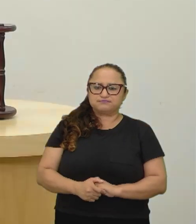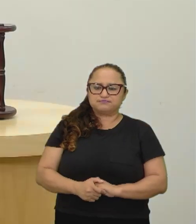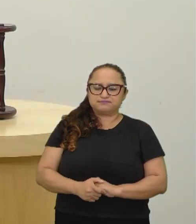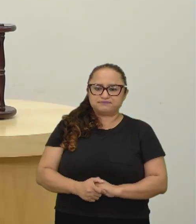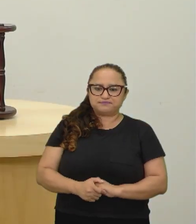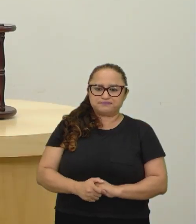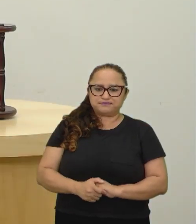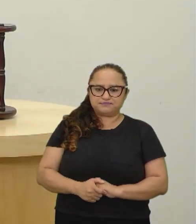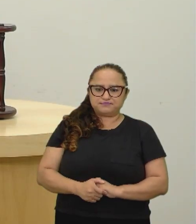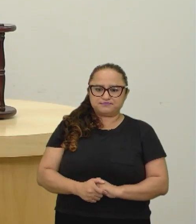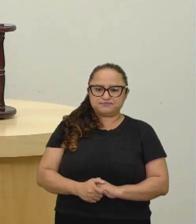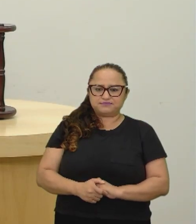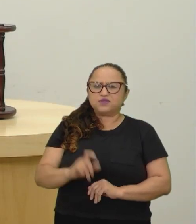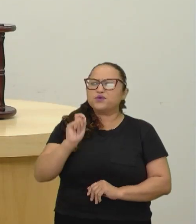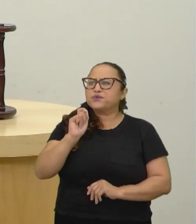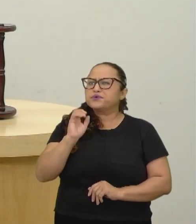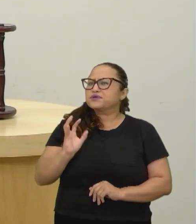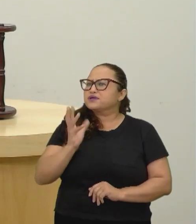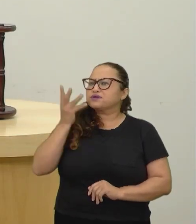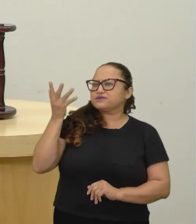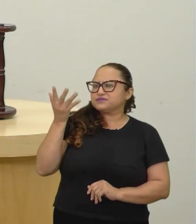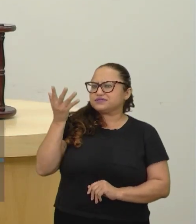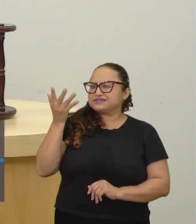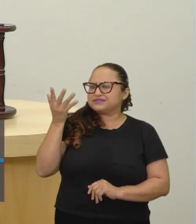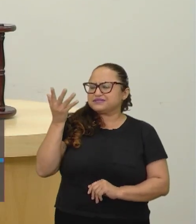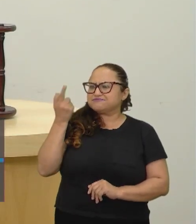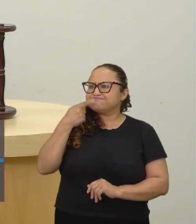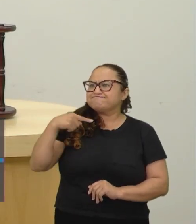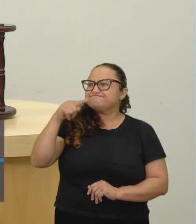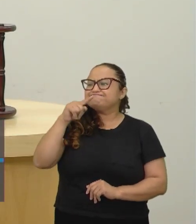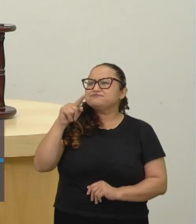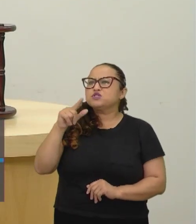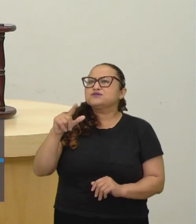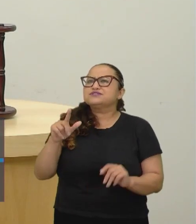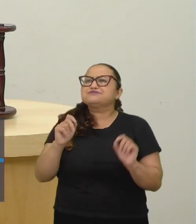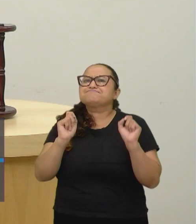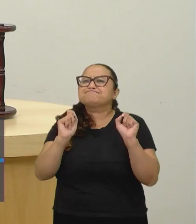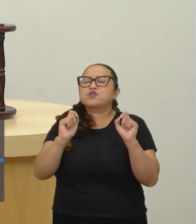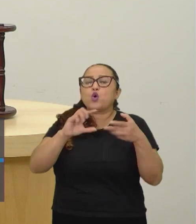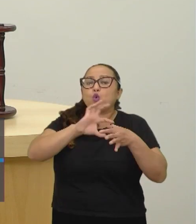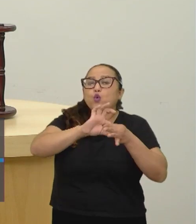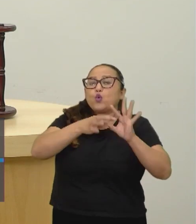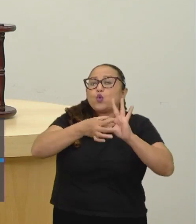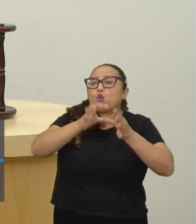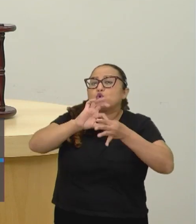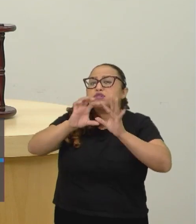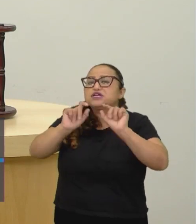Vamos lá. O que acontece, gente? A gente tem aqui neste contexto,